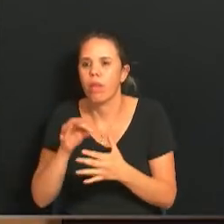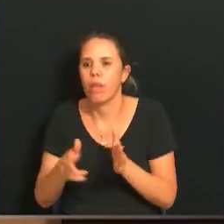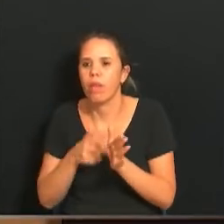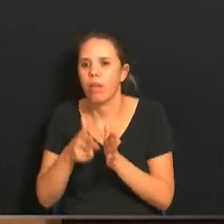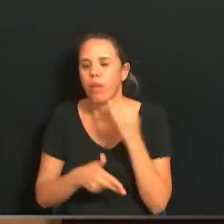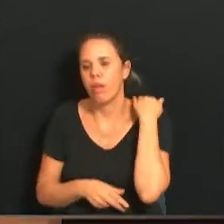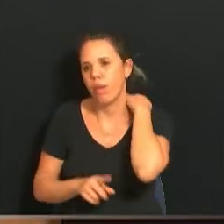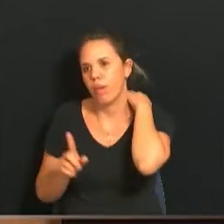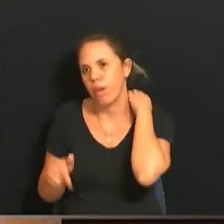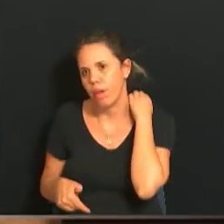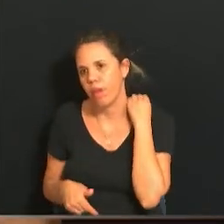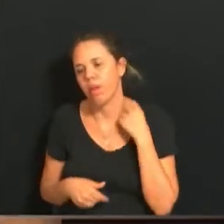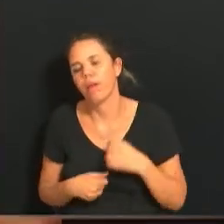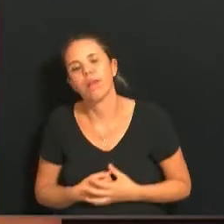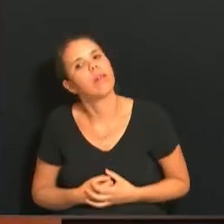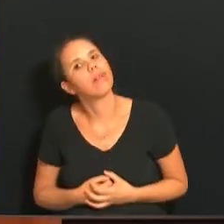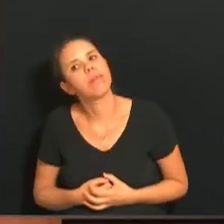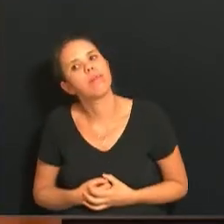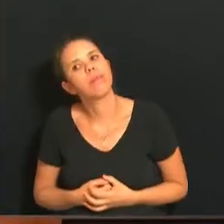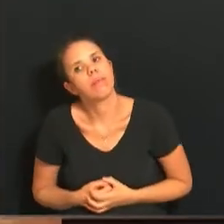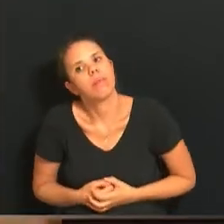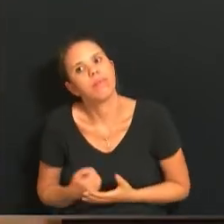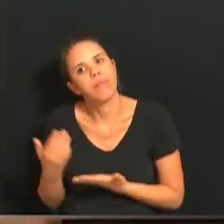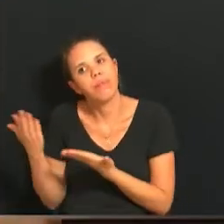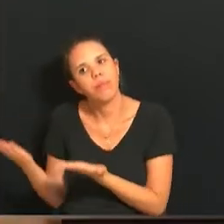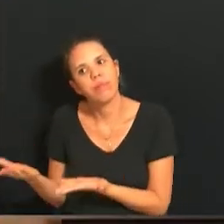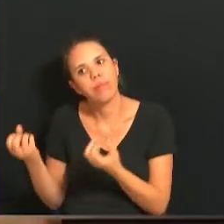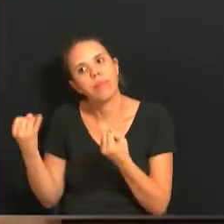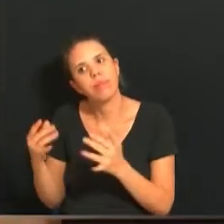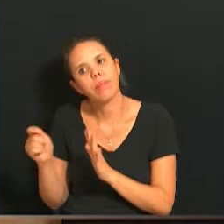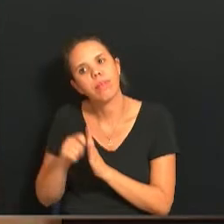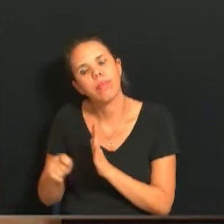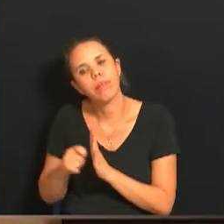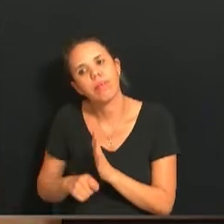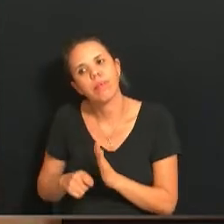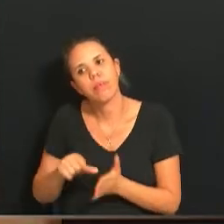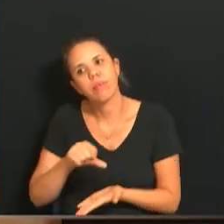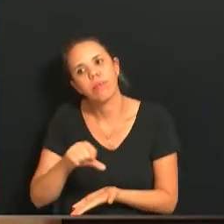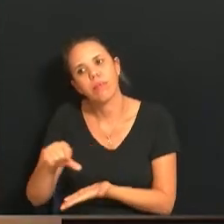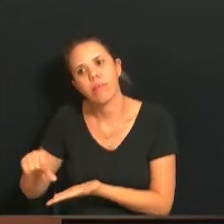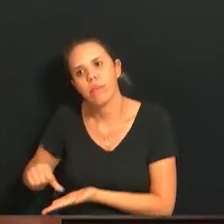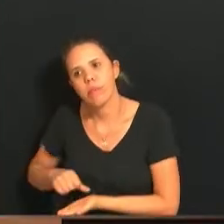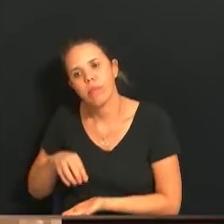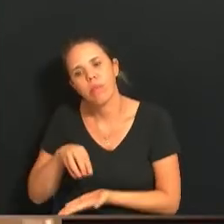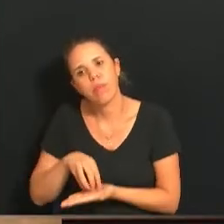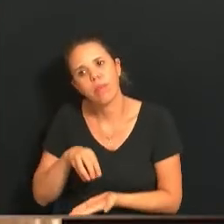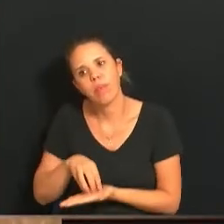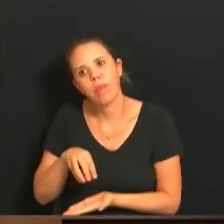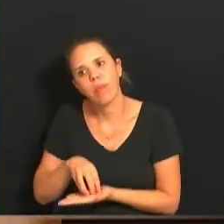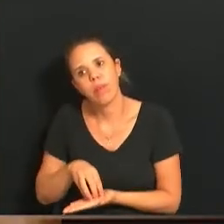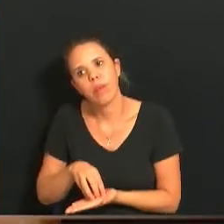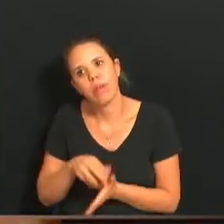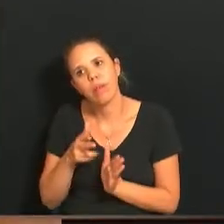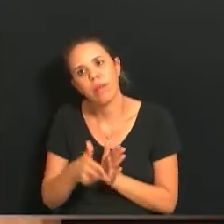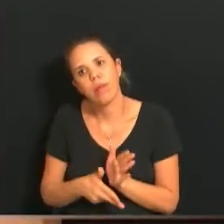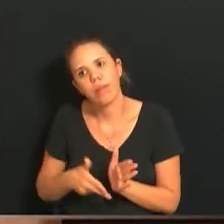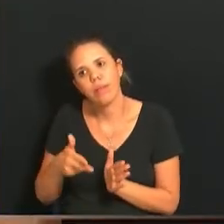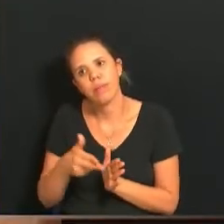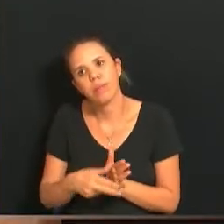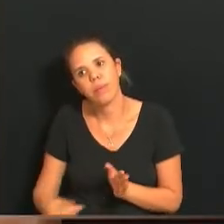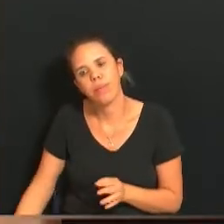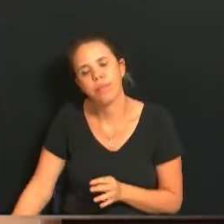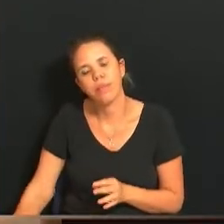seja, o complexo ferroviário, isso daqui está aqui escrito, situados entre o depósito da locomotiva,